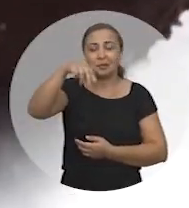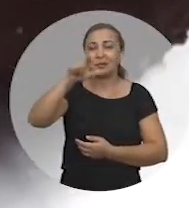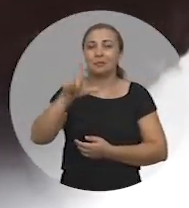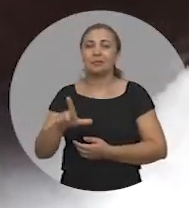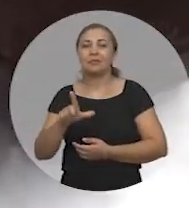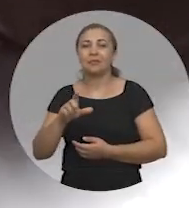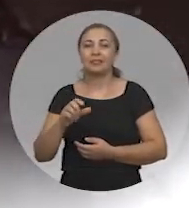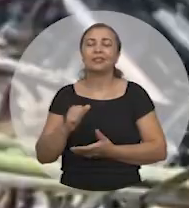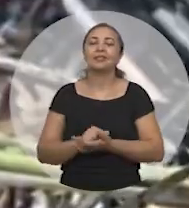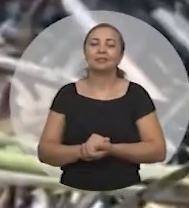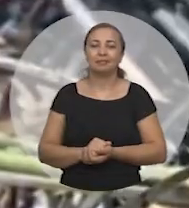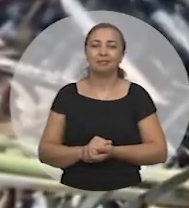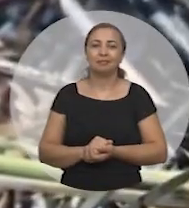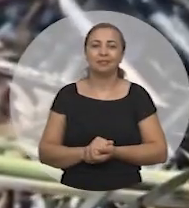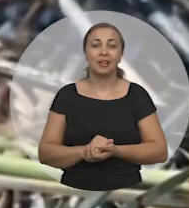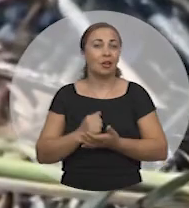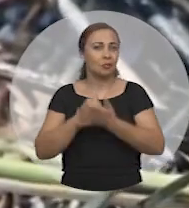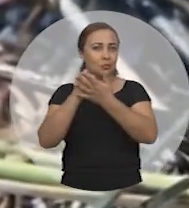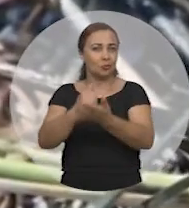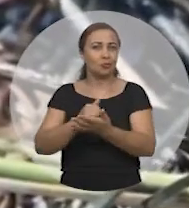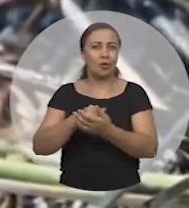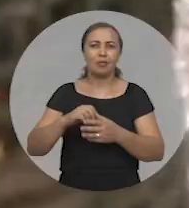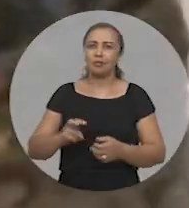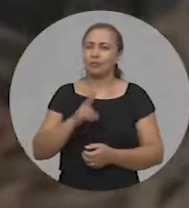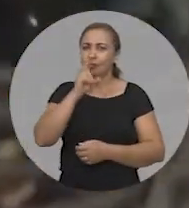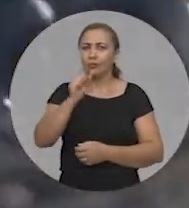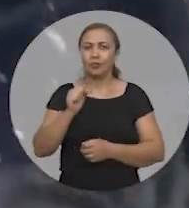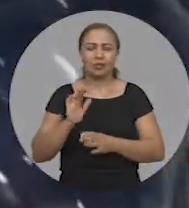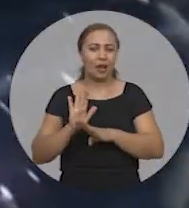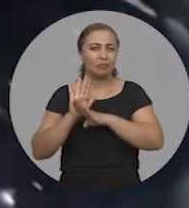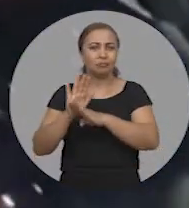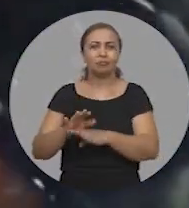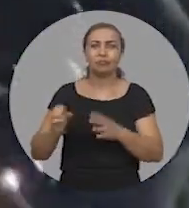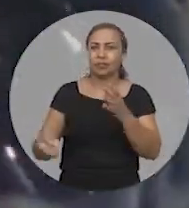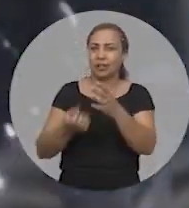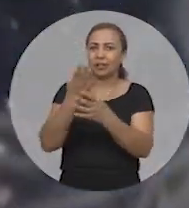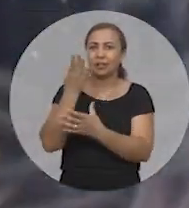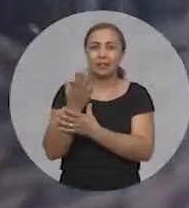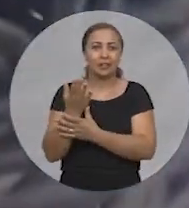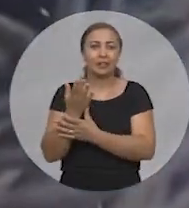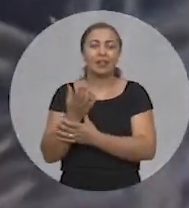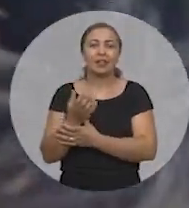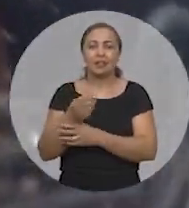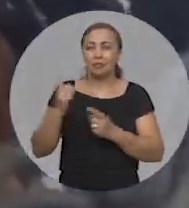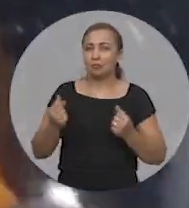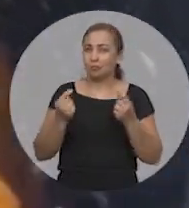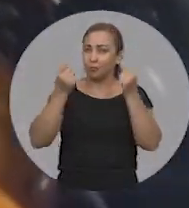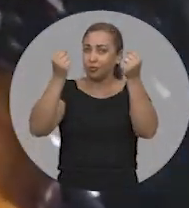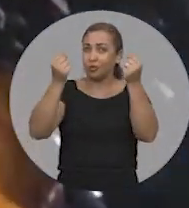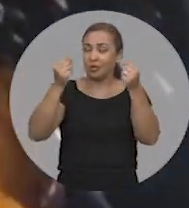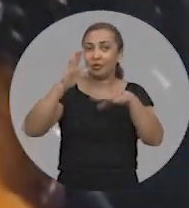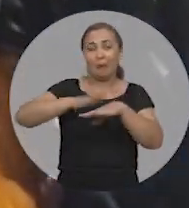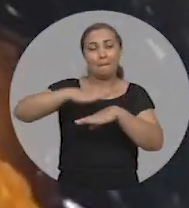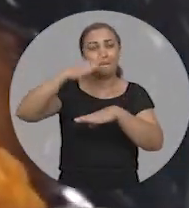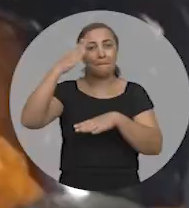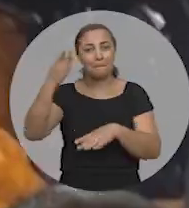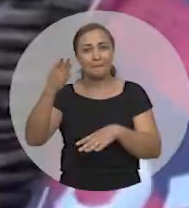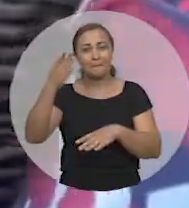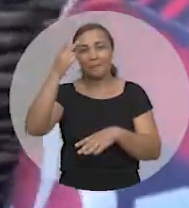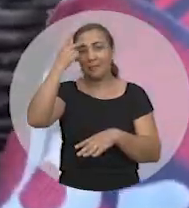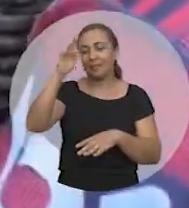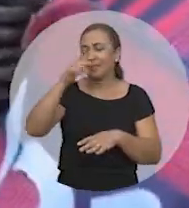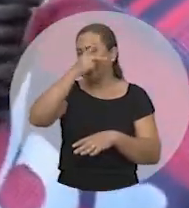Então aí tem uma questão aí de sustentabilidade né sustentabilidade auxilia cria uma uma